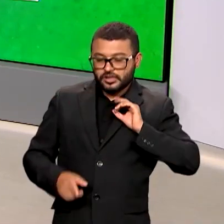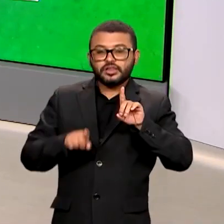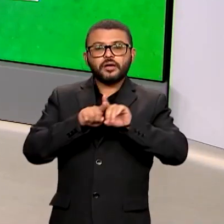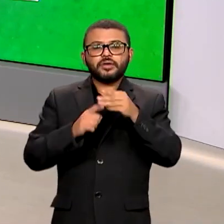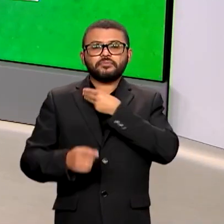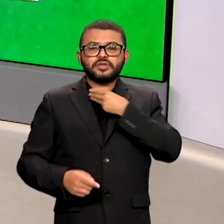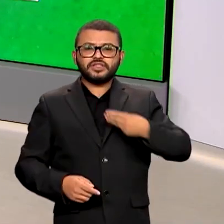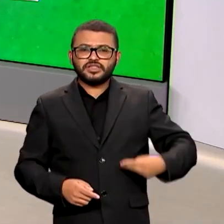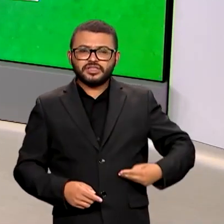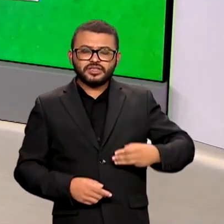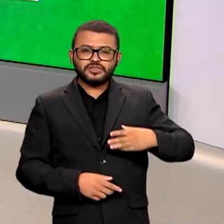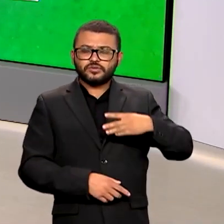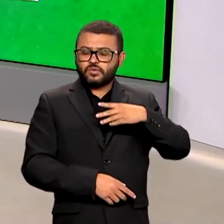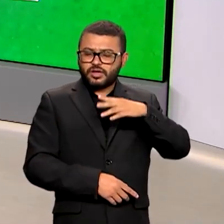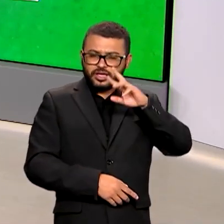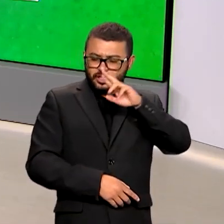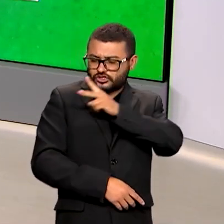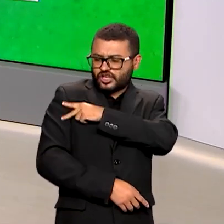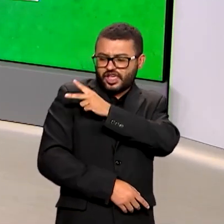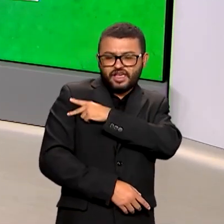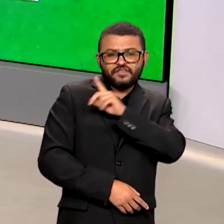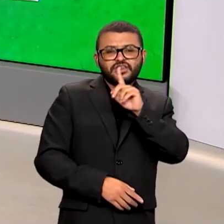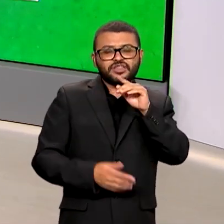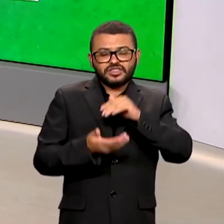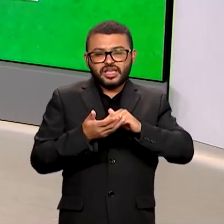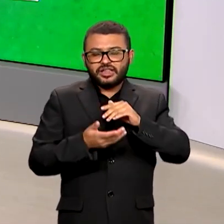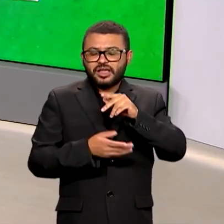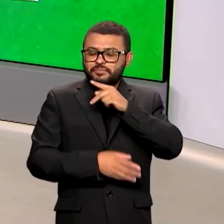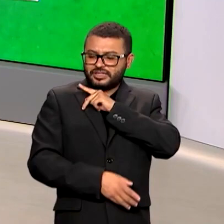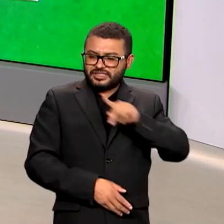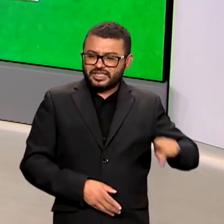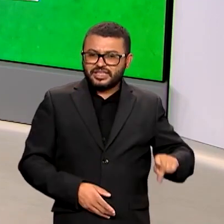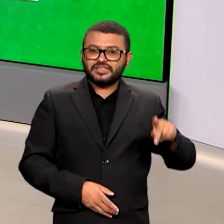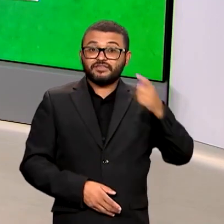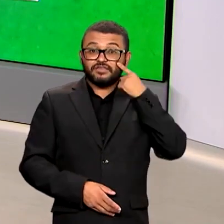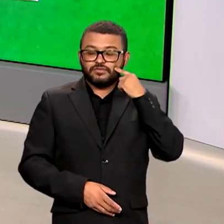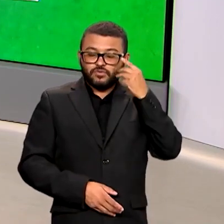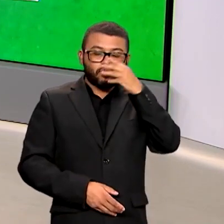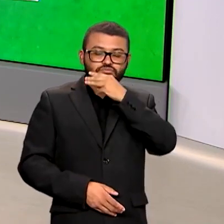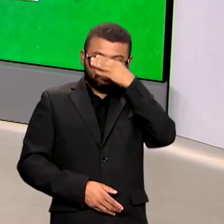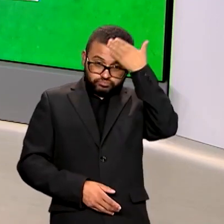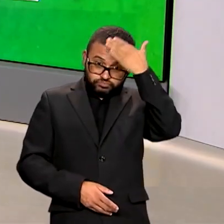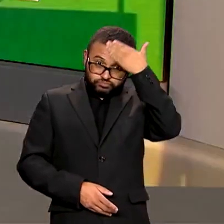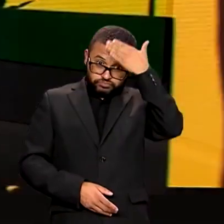do ministro-chefe da Secretaria-Geral da Presidência da República, Márcio Macedo.